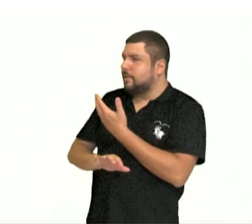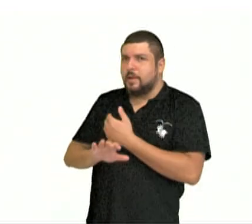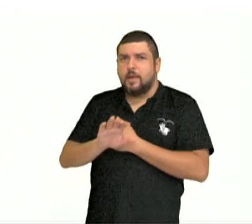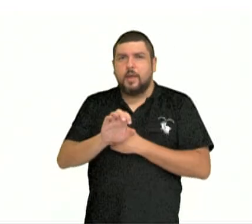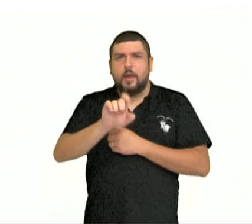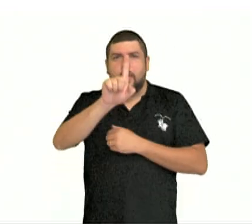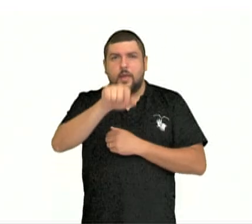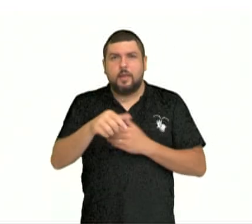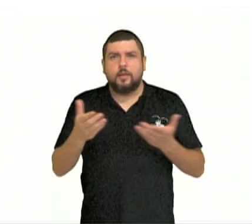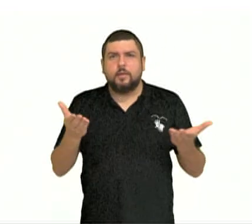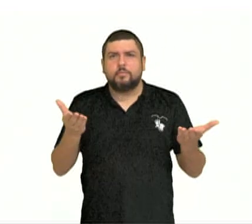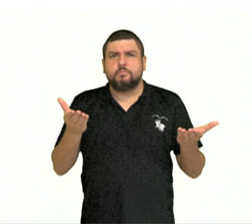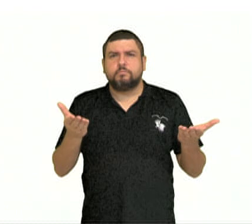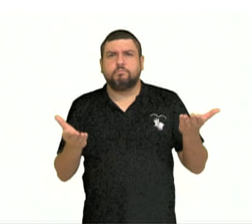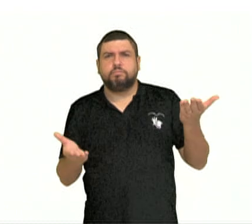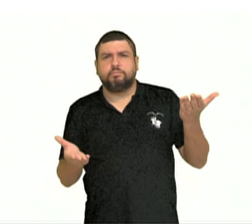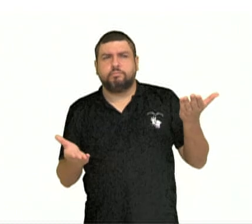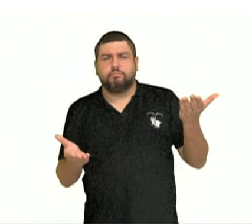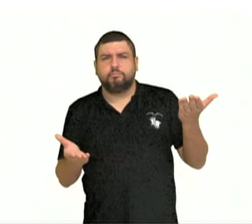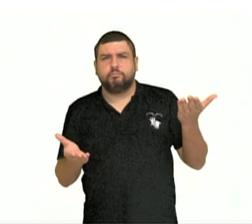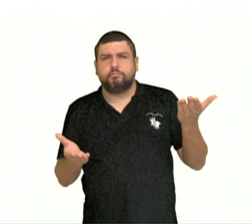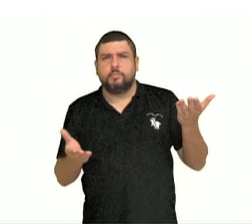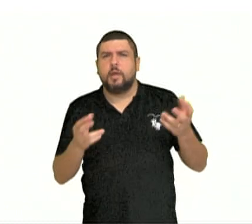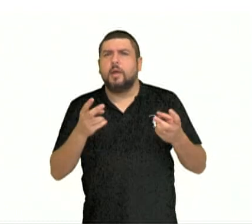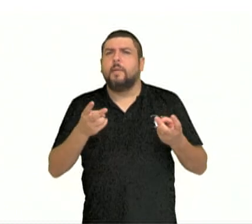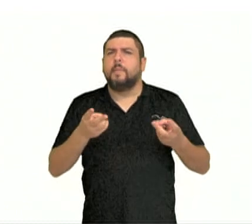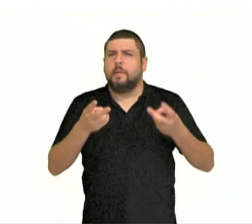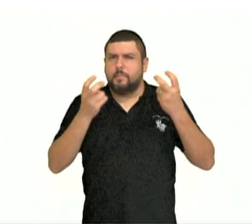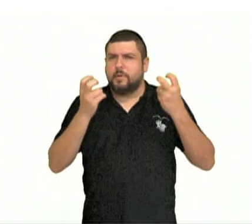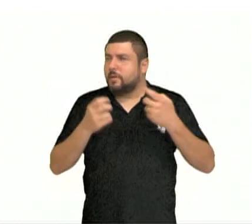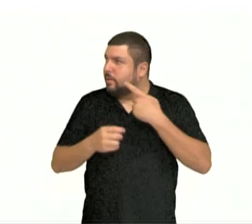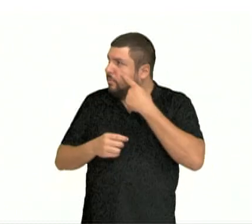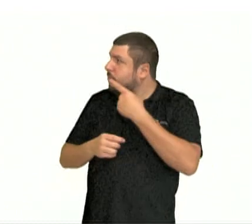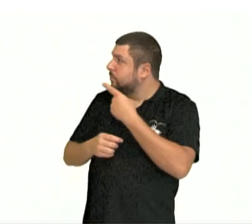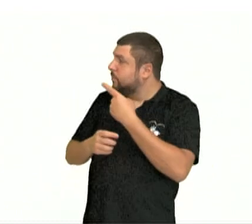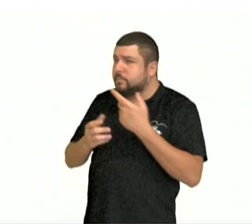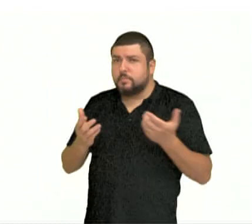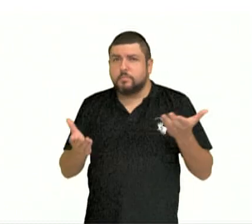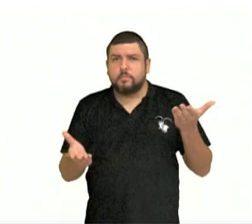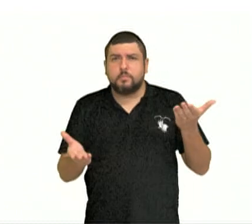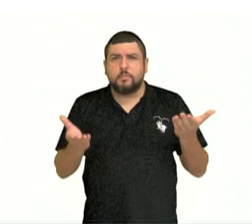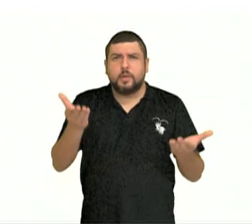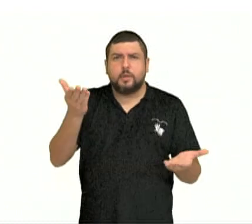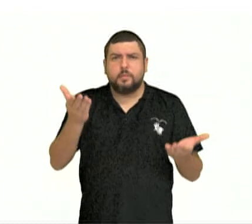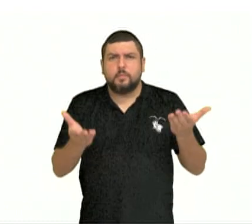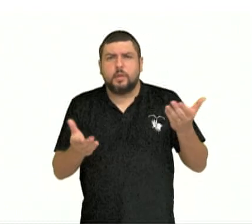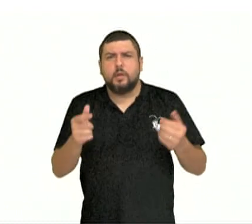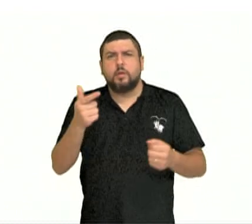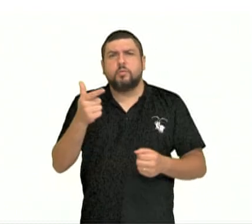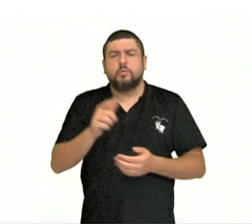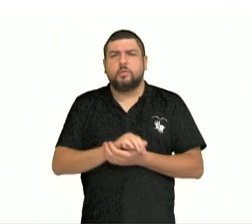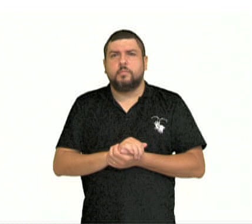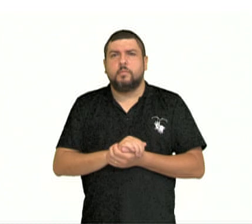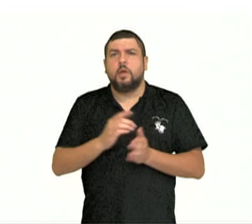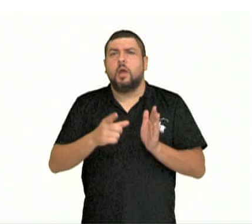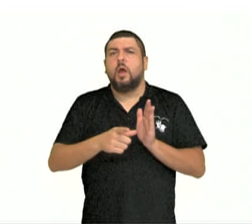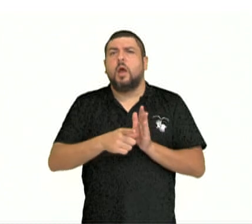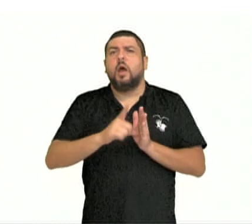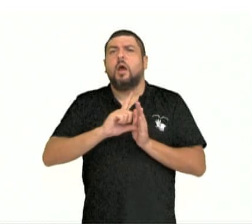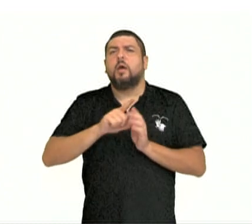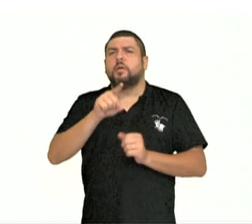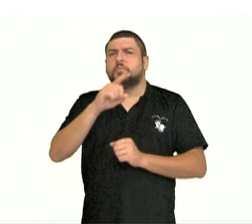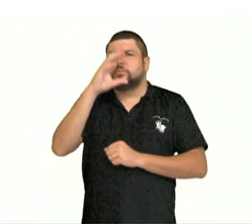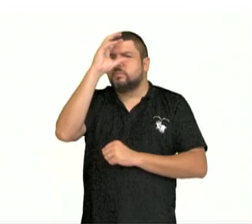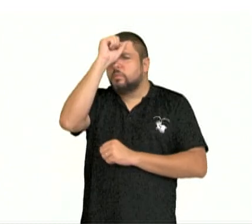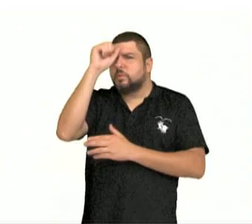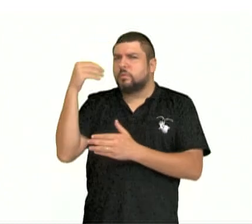que não está igualada, veja bem, está desproporcional. Sobre o que você aprendeu sobre